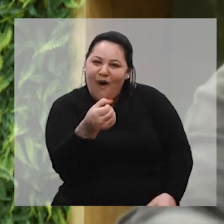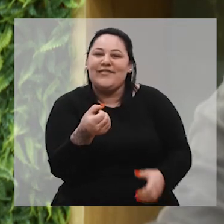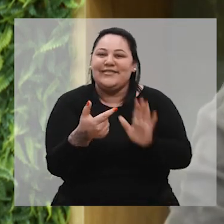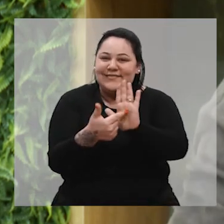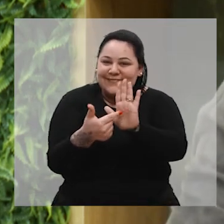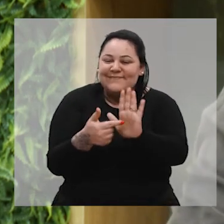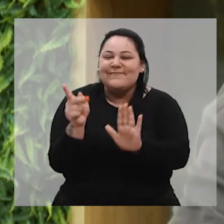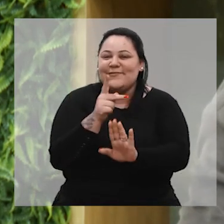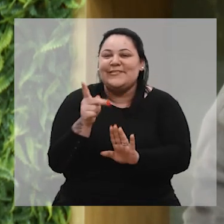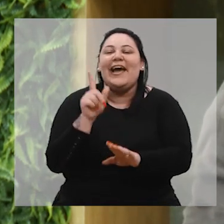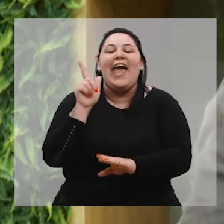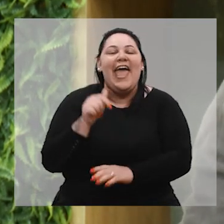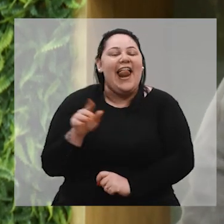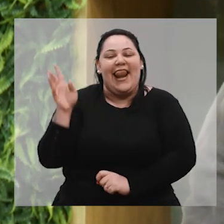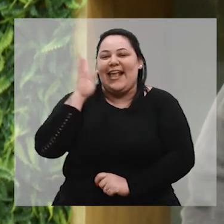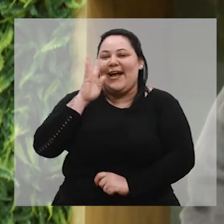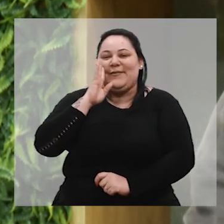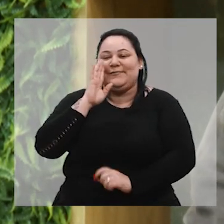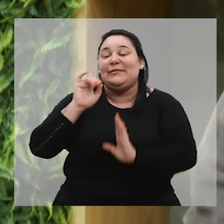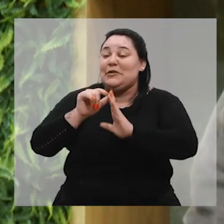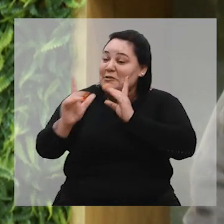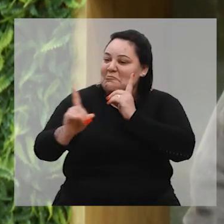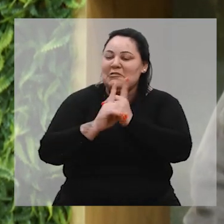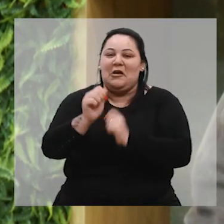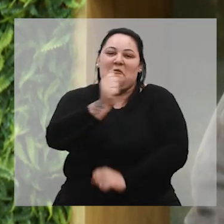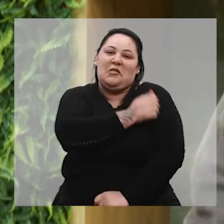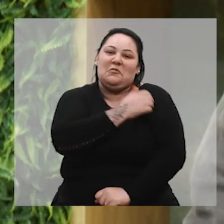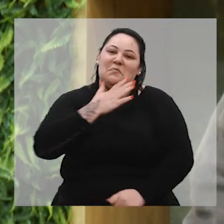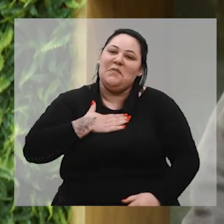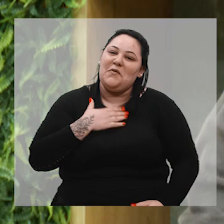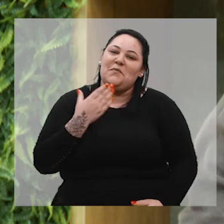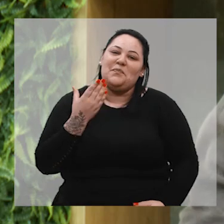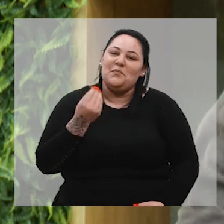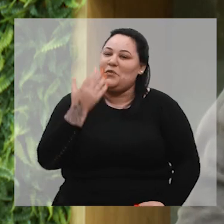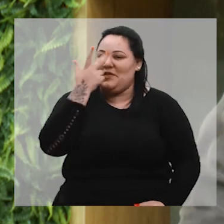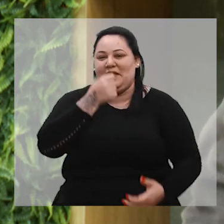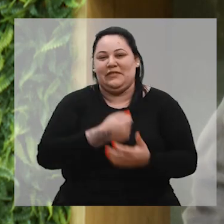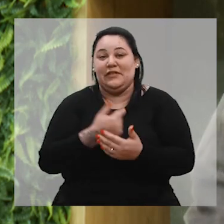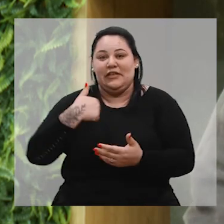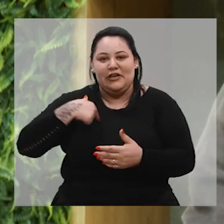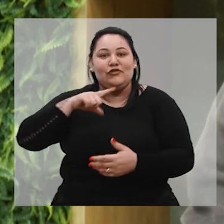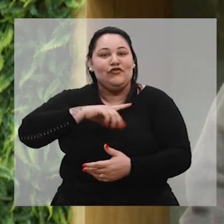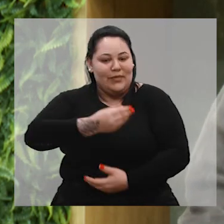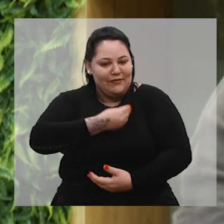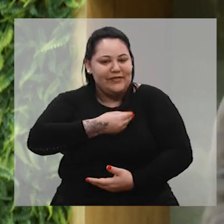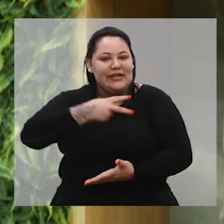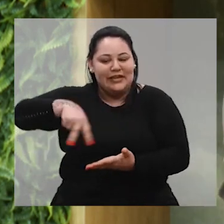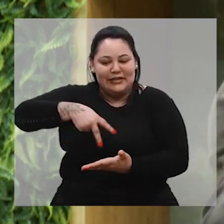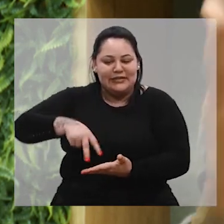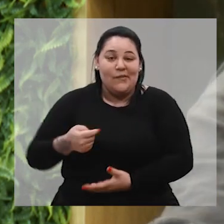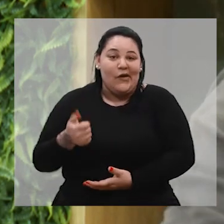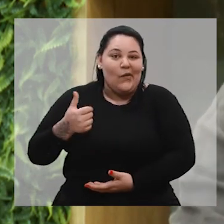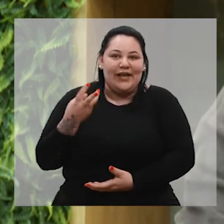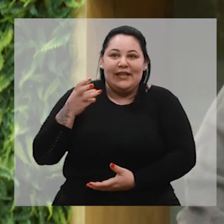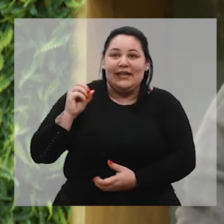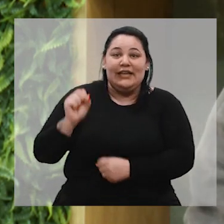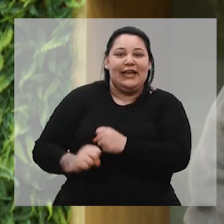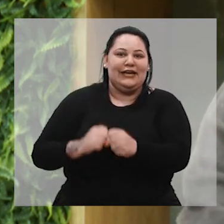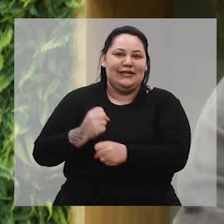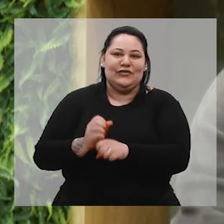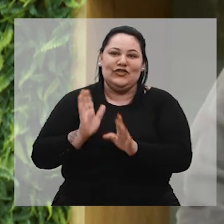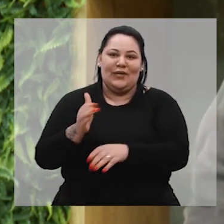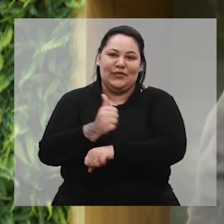já formados, aqui o meu canudo. Então essa recompensa é muito legal, reencontrá-los, né? E eu tive também uma vida na